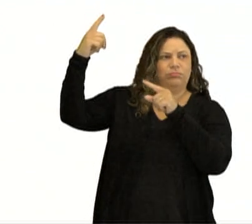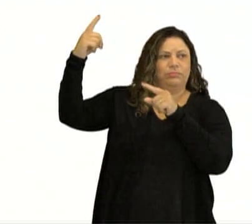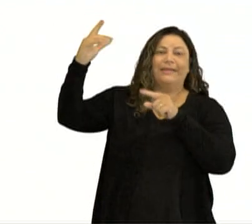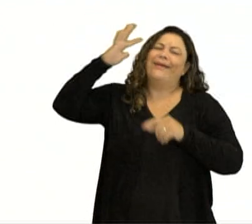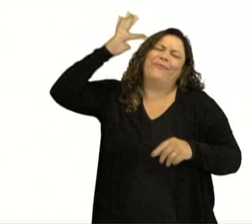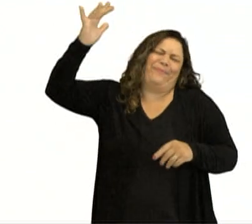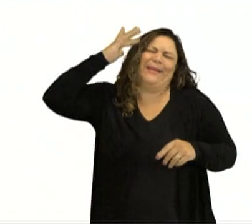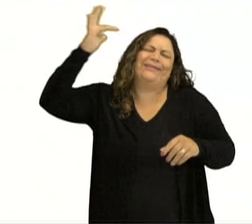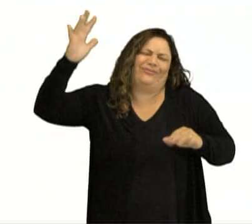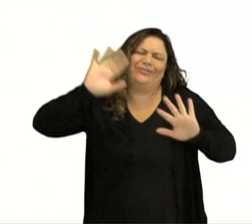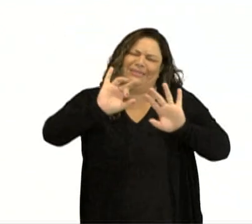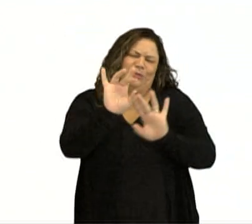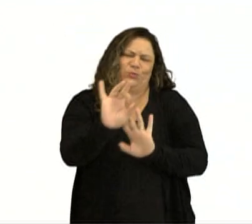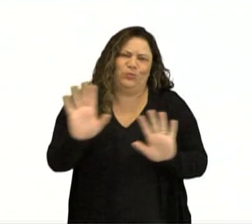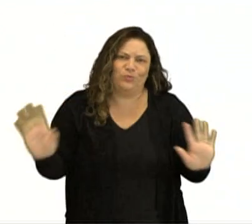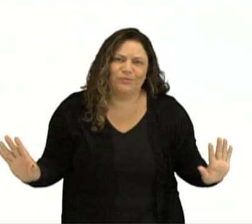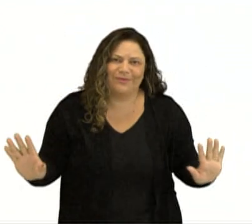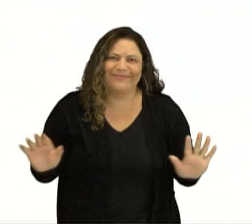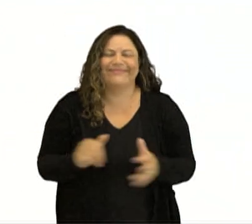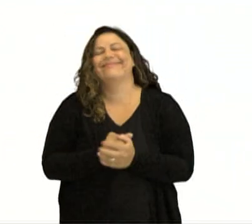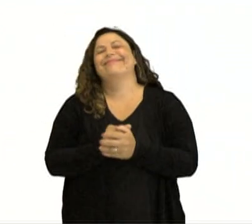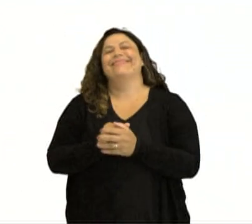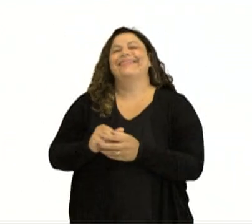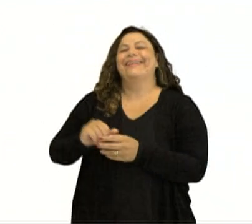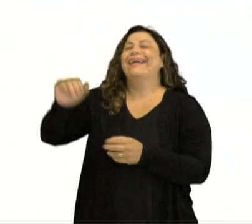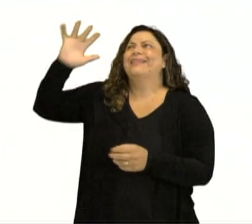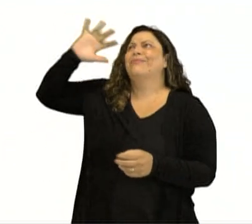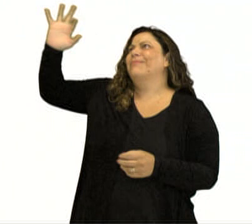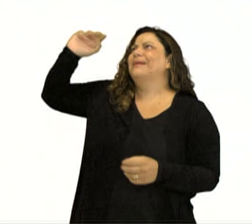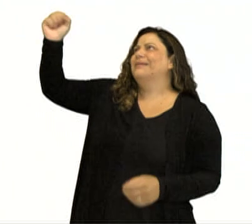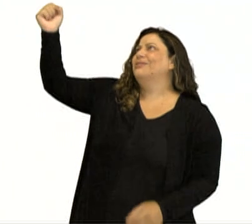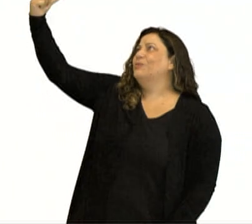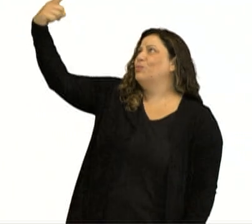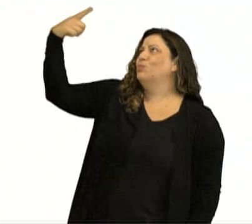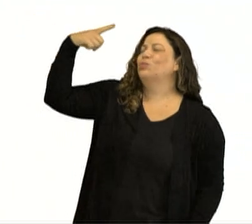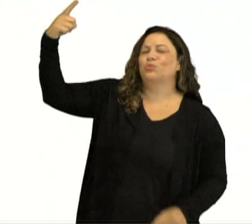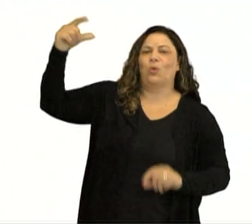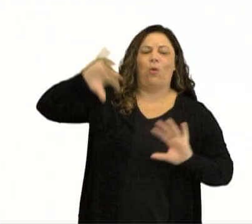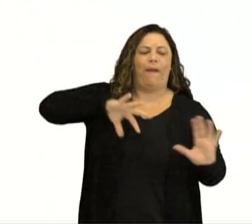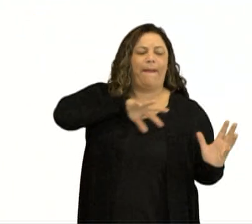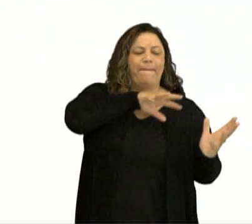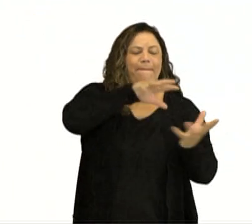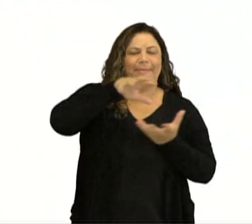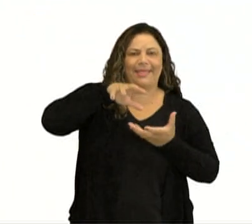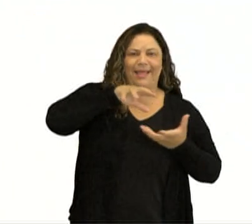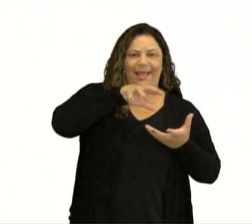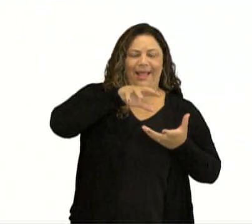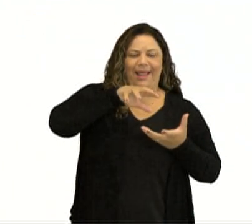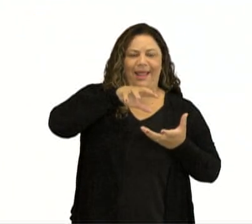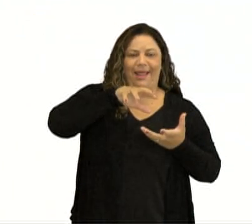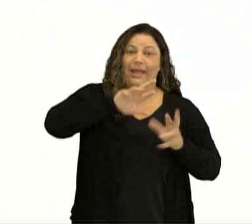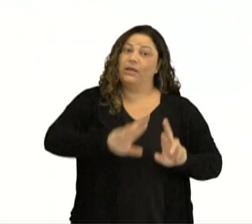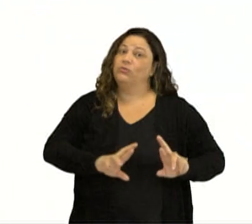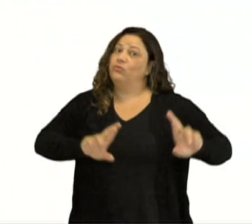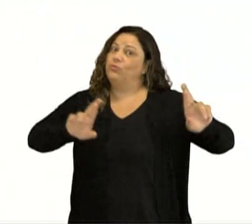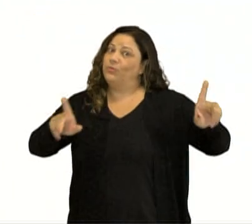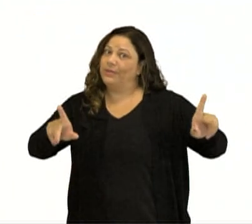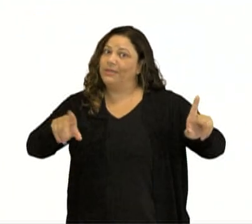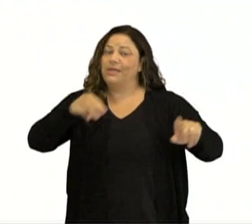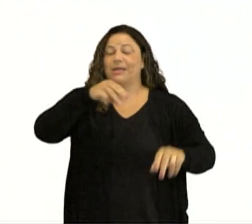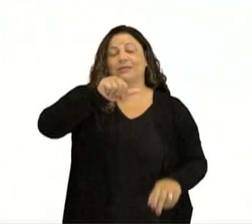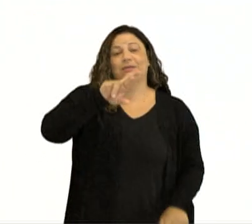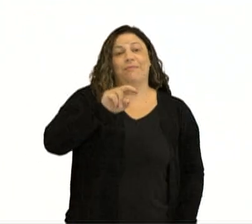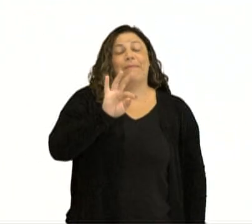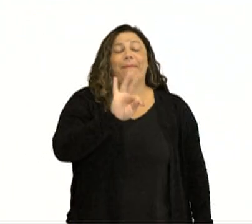imaginando isso, obviamente, certo? Então, se você observar aqui como a Terra e Marte têm velocidades distintas, são velocidades